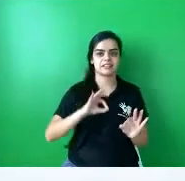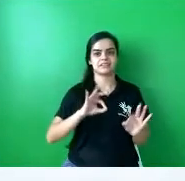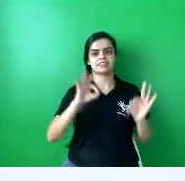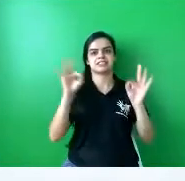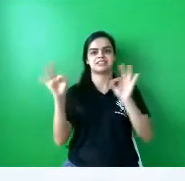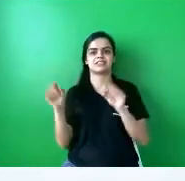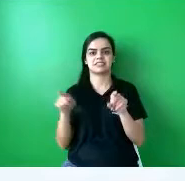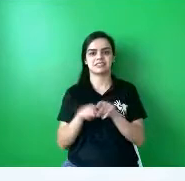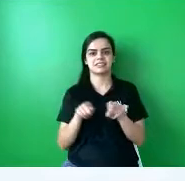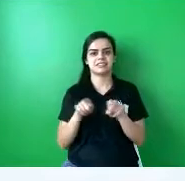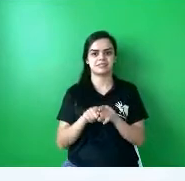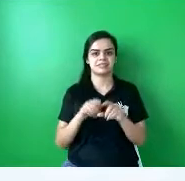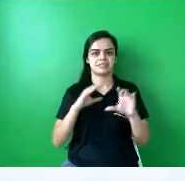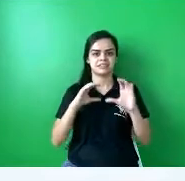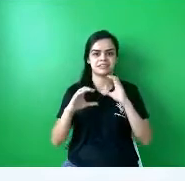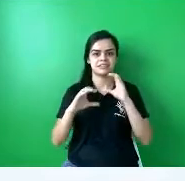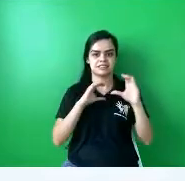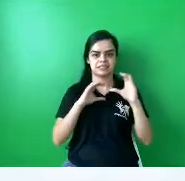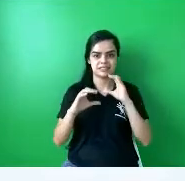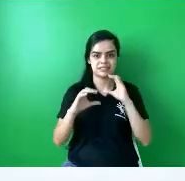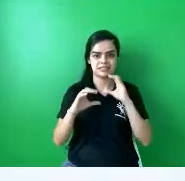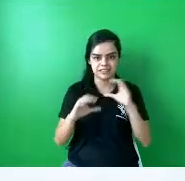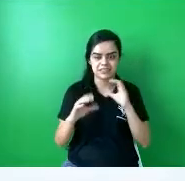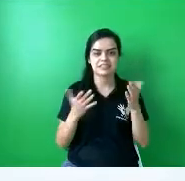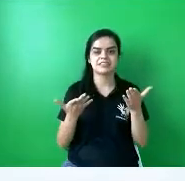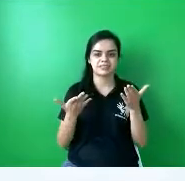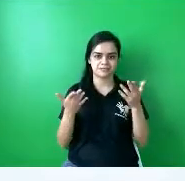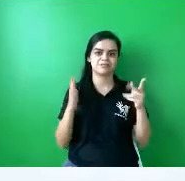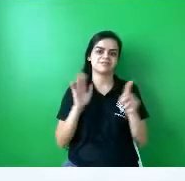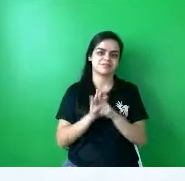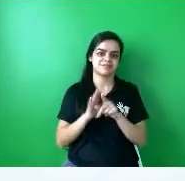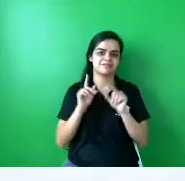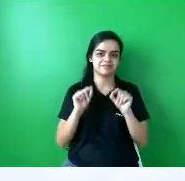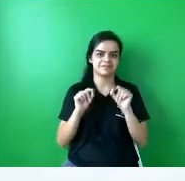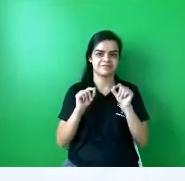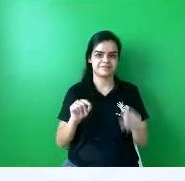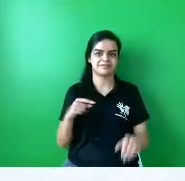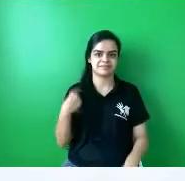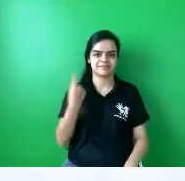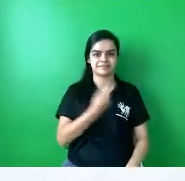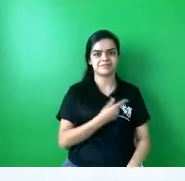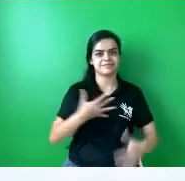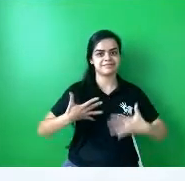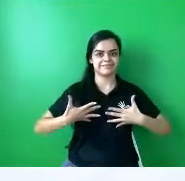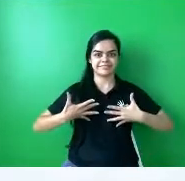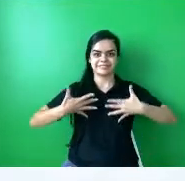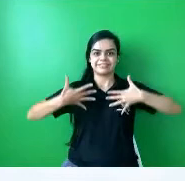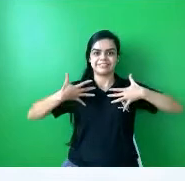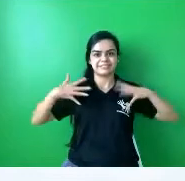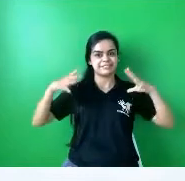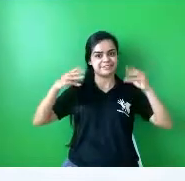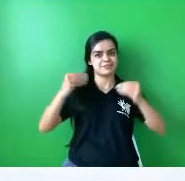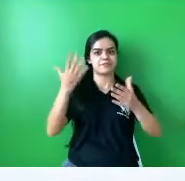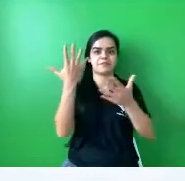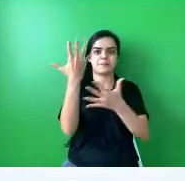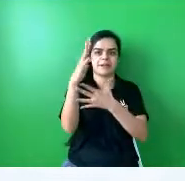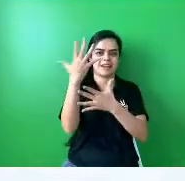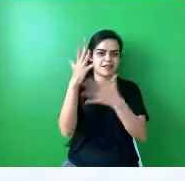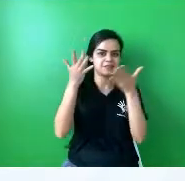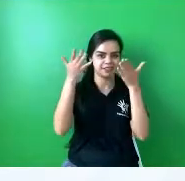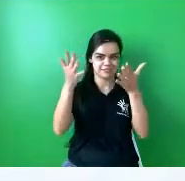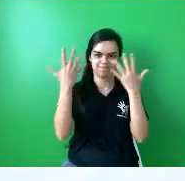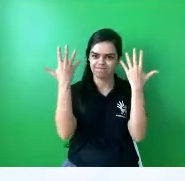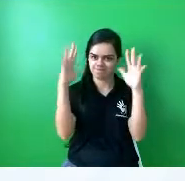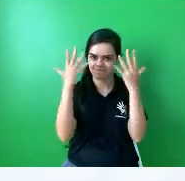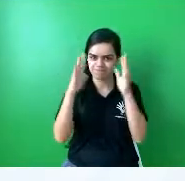nos nossos canais de comunicação pela Metal TV. A gente se orgulha muito de tudo isso. Parabéns para você aí por esse